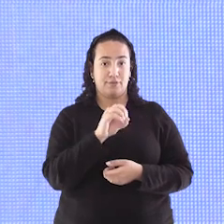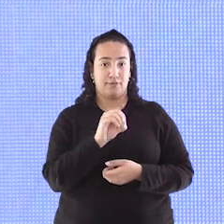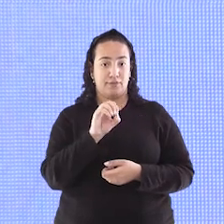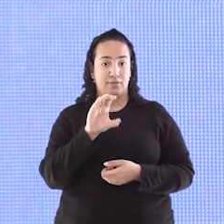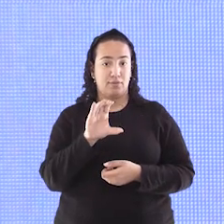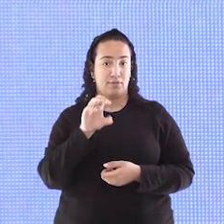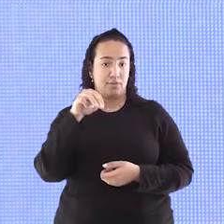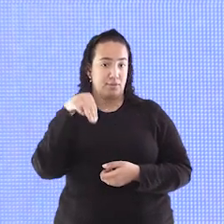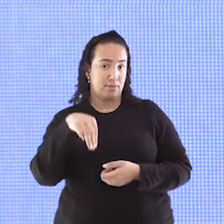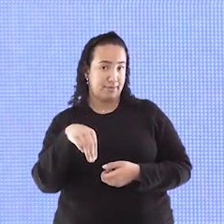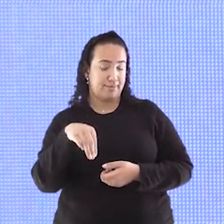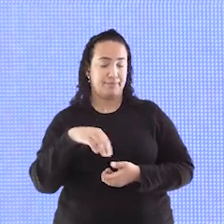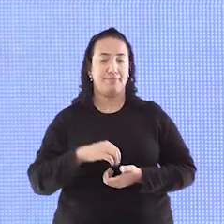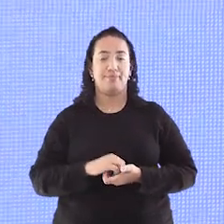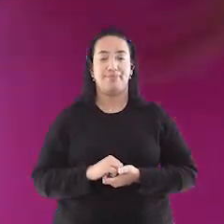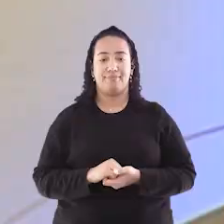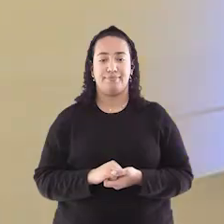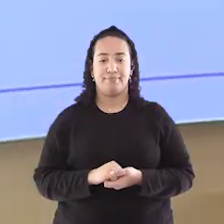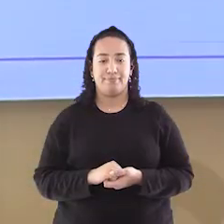centímetros.